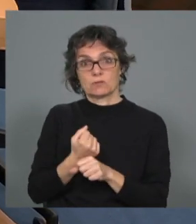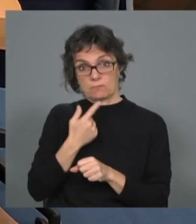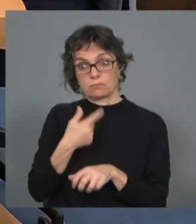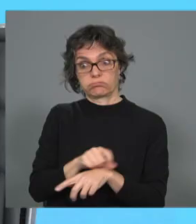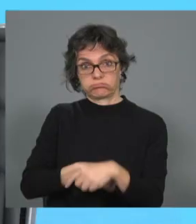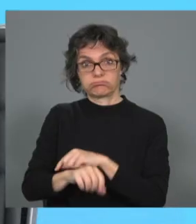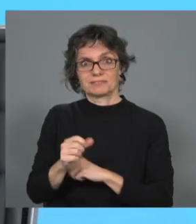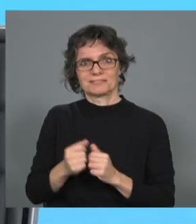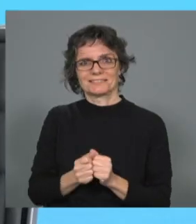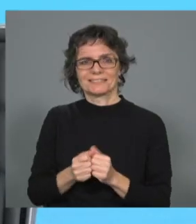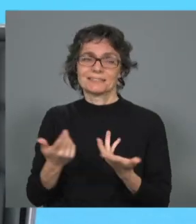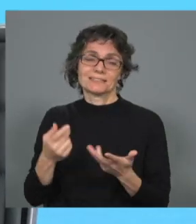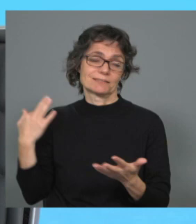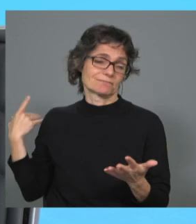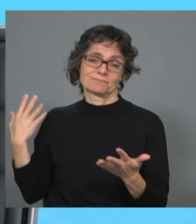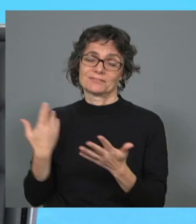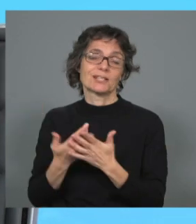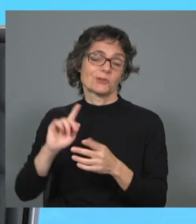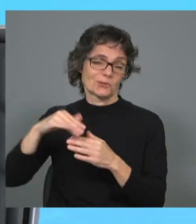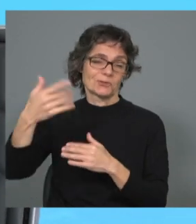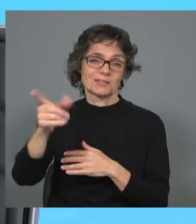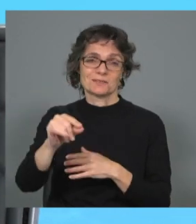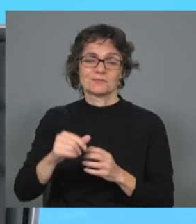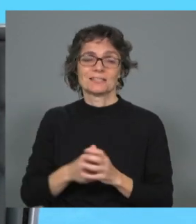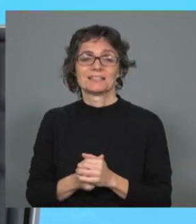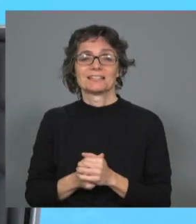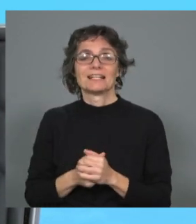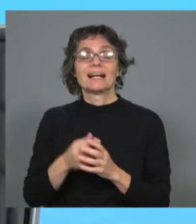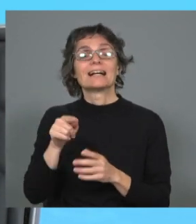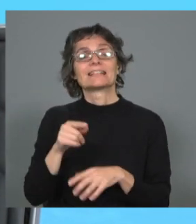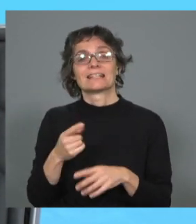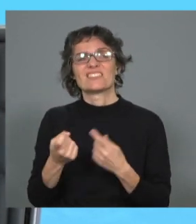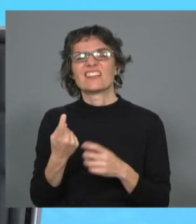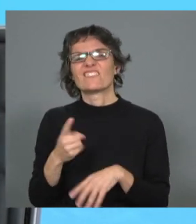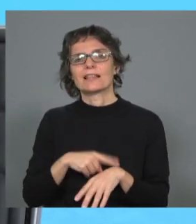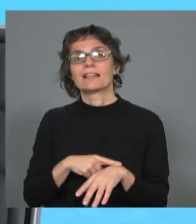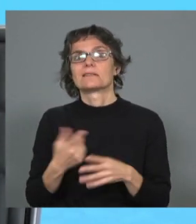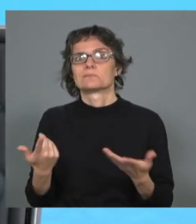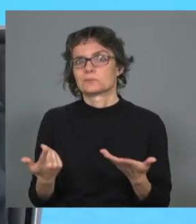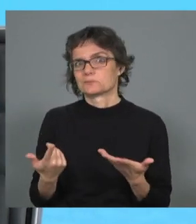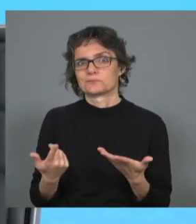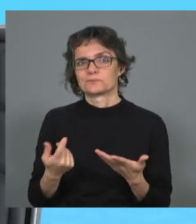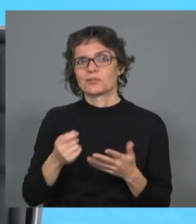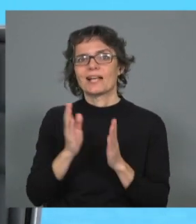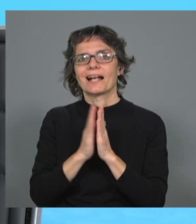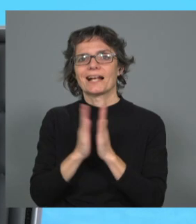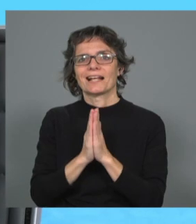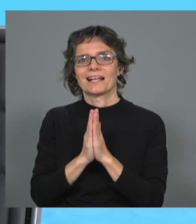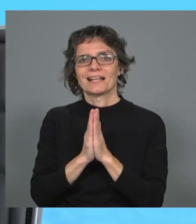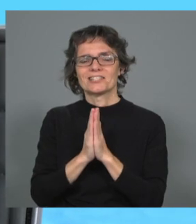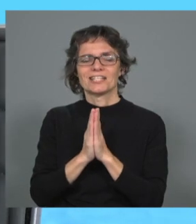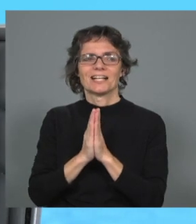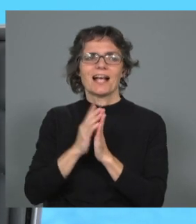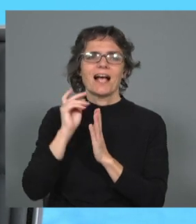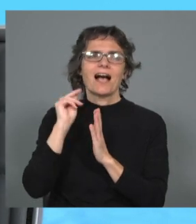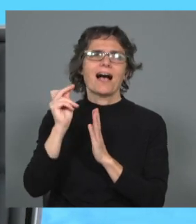talvez, até em complemento à resposta da Soledade, uma das coisas que faz falta é tempo. A Igreja tem 2000 anos e faz as coisas com uma certa tranquilidade e